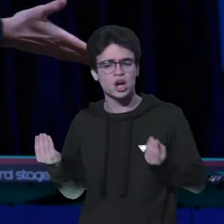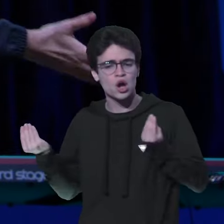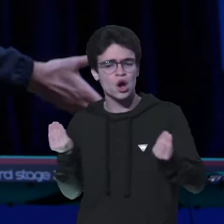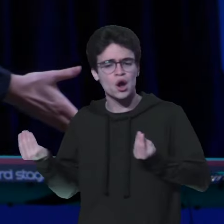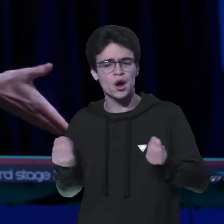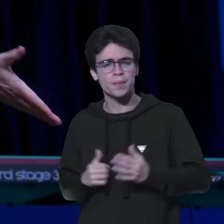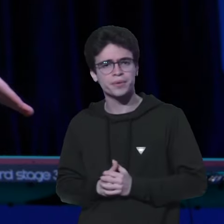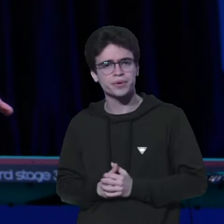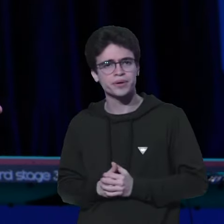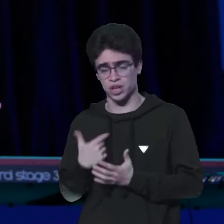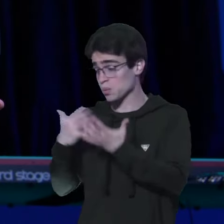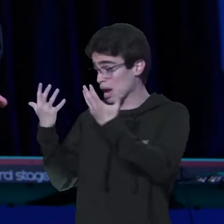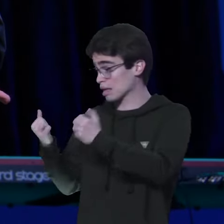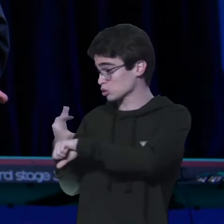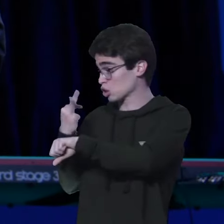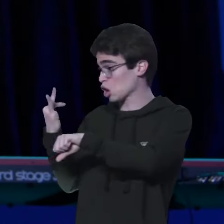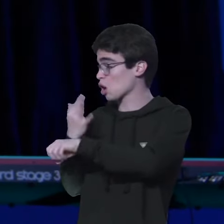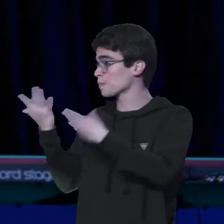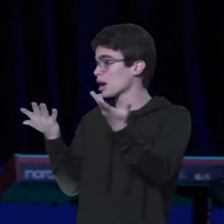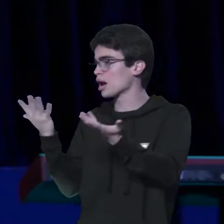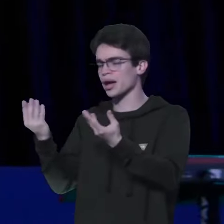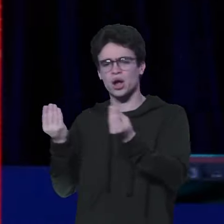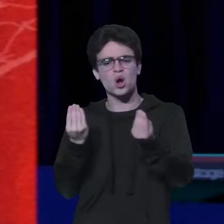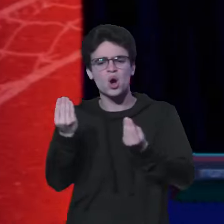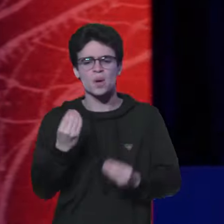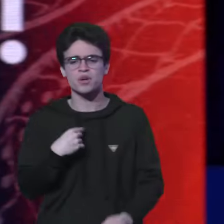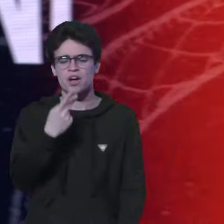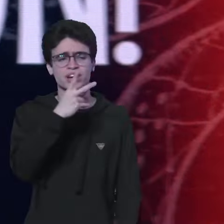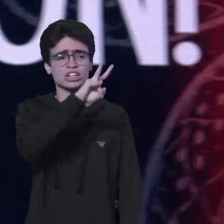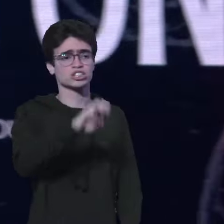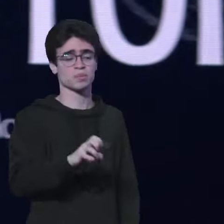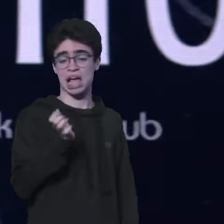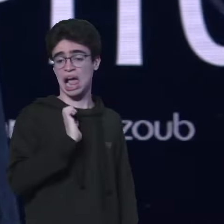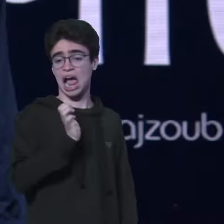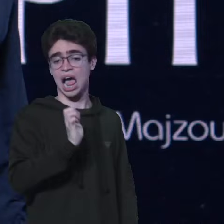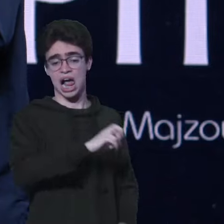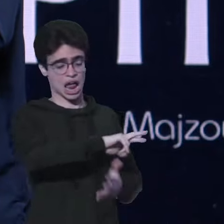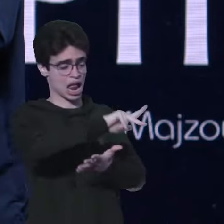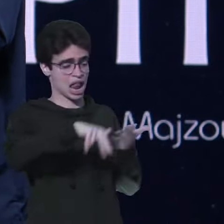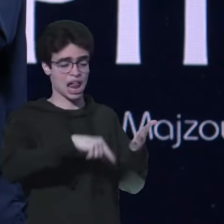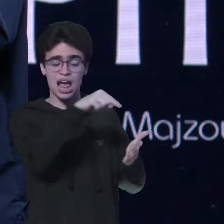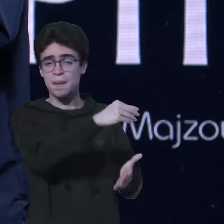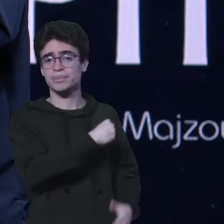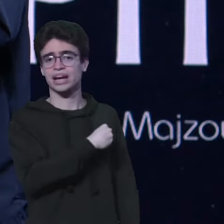Que tolerância é essa? Que eu não posso dizer que homossexualidade é pecado?